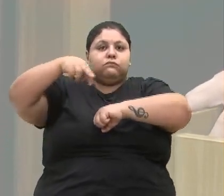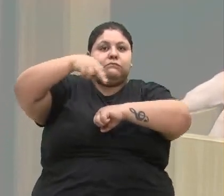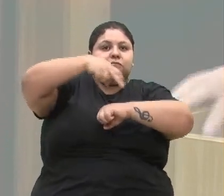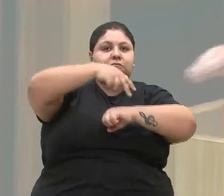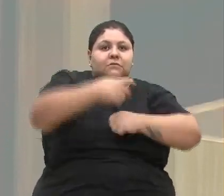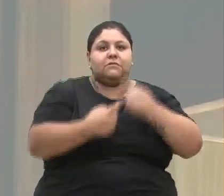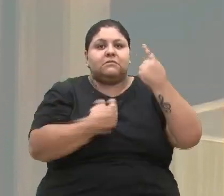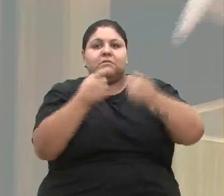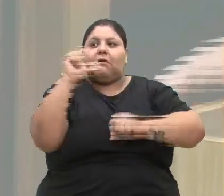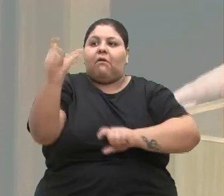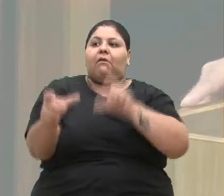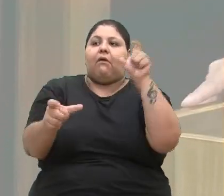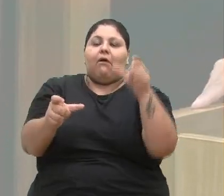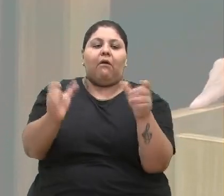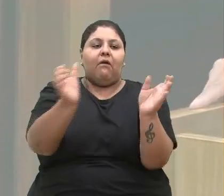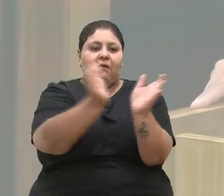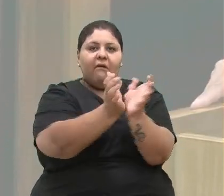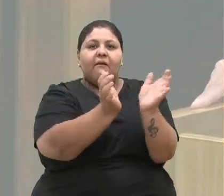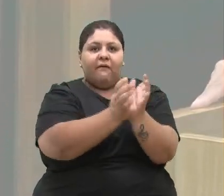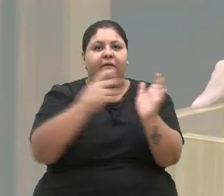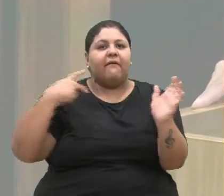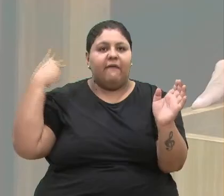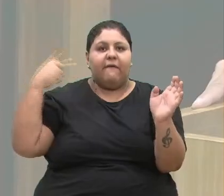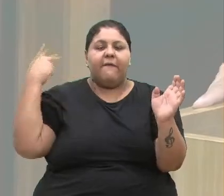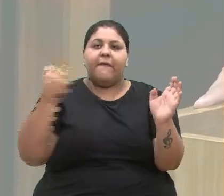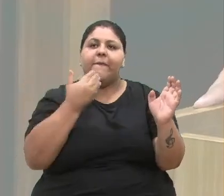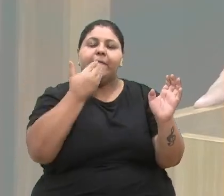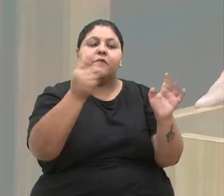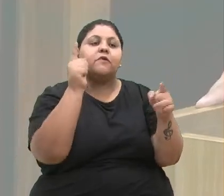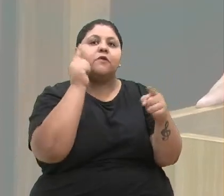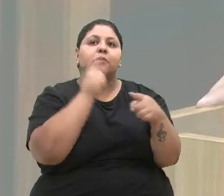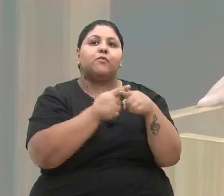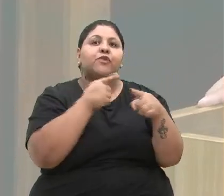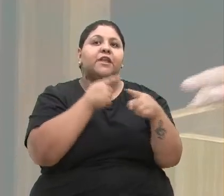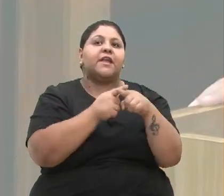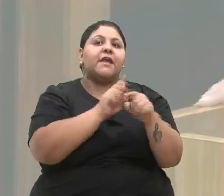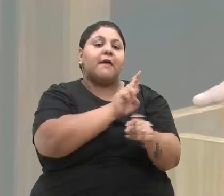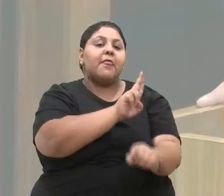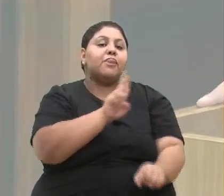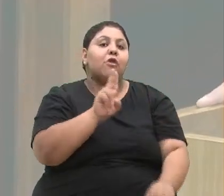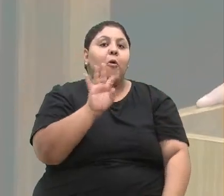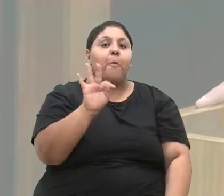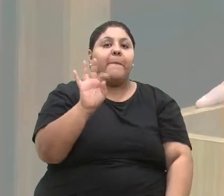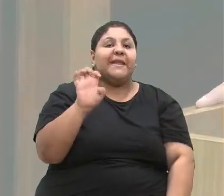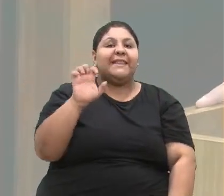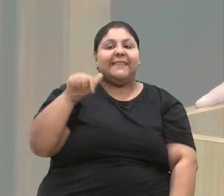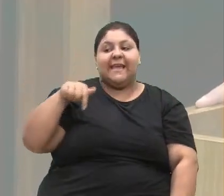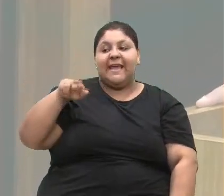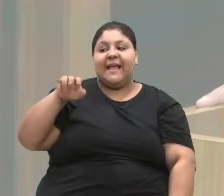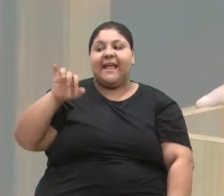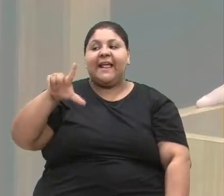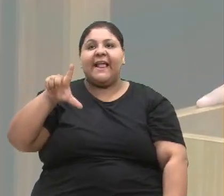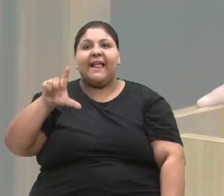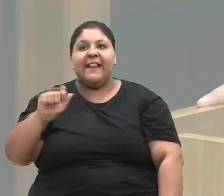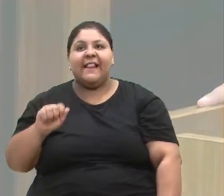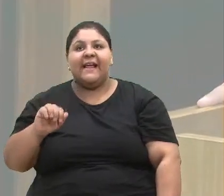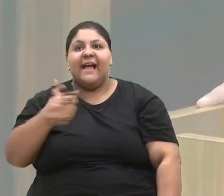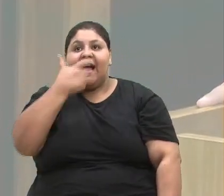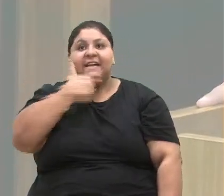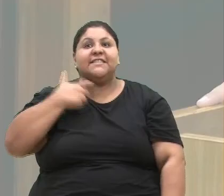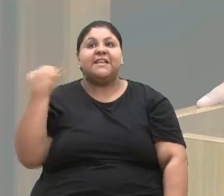pessoas, colegas, até alguns colegas vereadores pediram o porquê do tequila. Então eu achei oportuno aproveitar esse espaço,